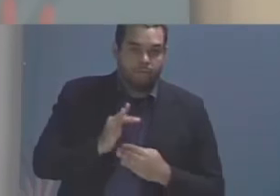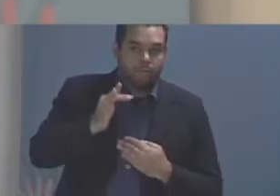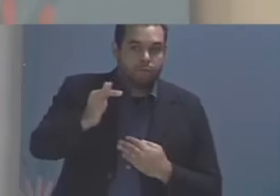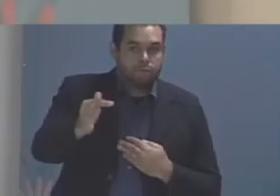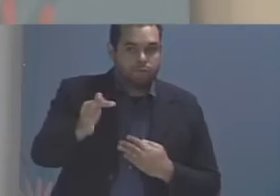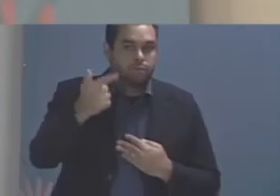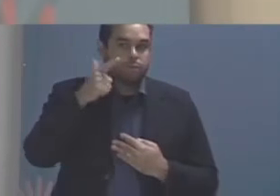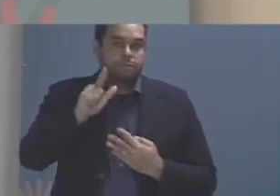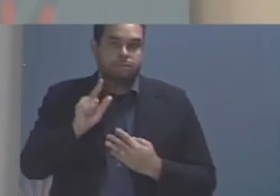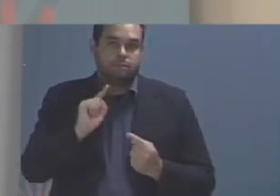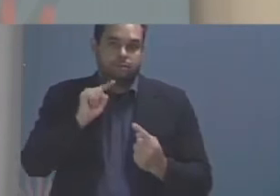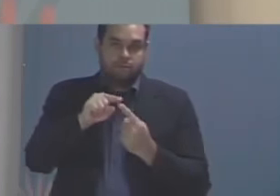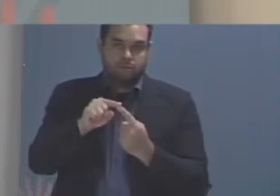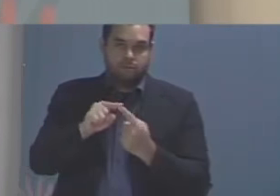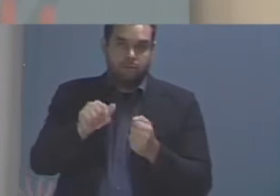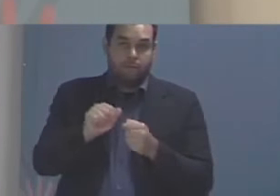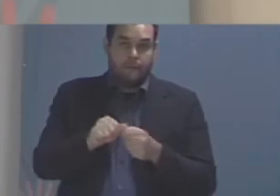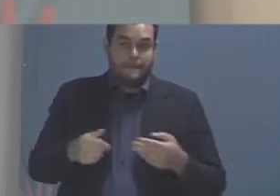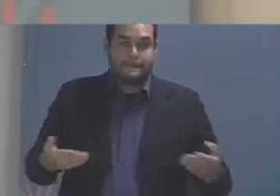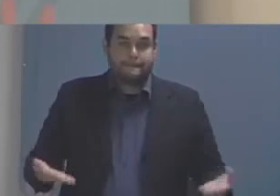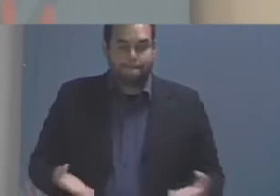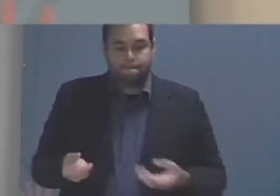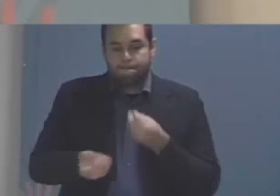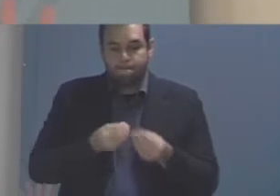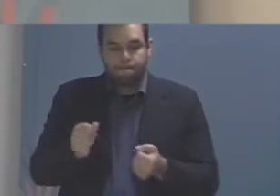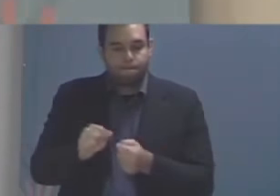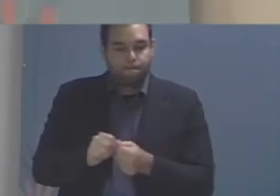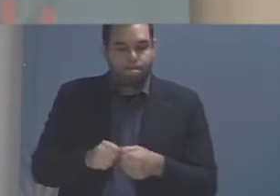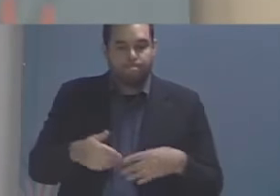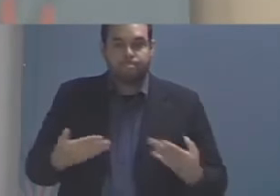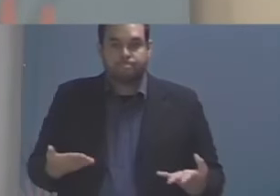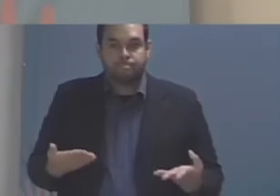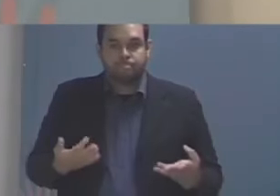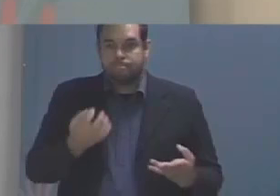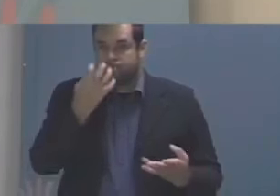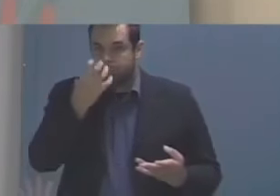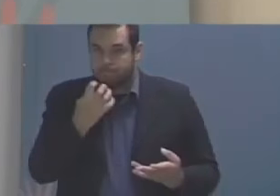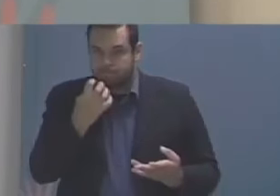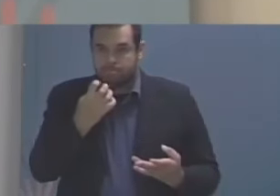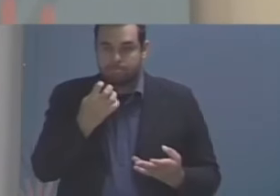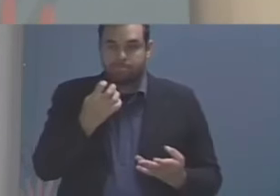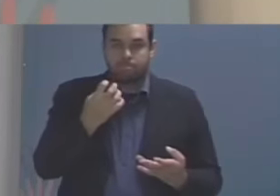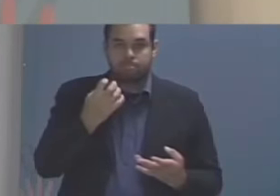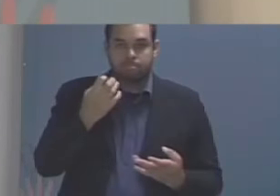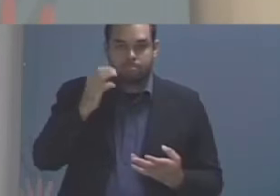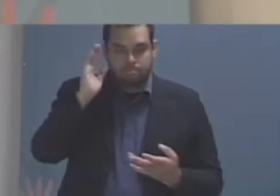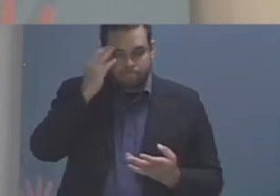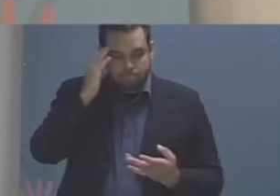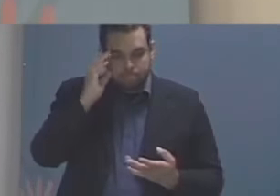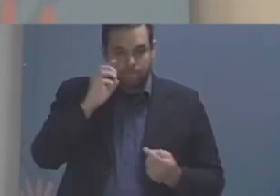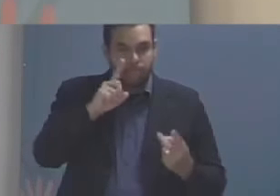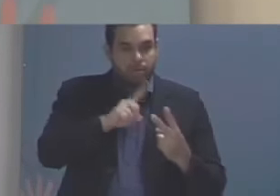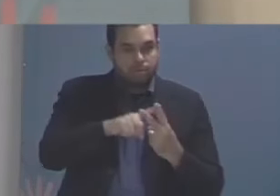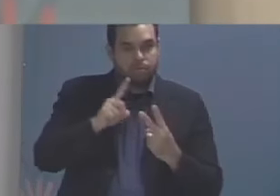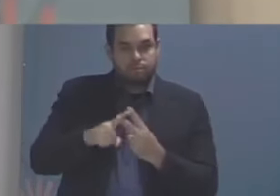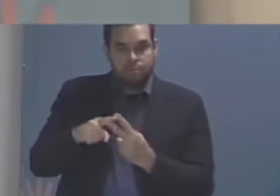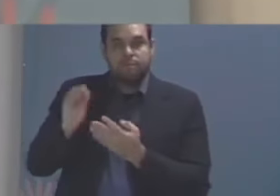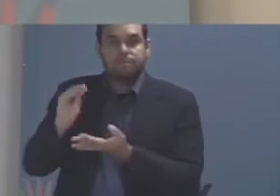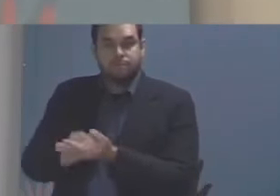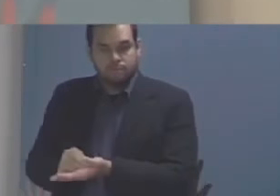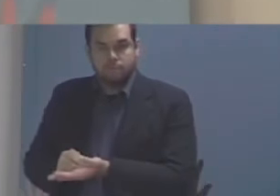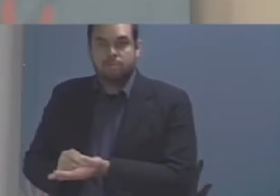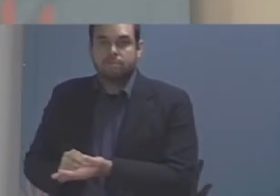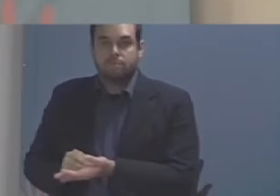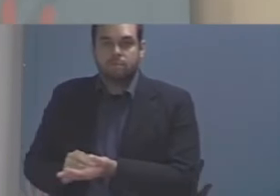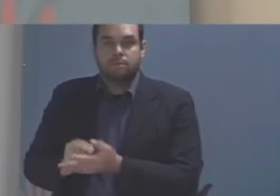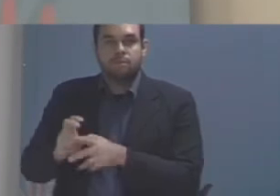utopia. A gente tem que começar a fazer. E como é que a gente começa a fazer? Tratando com seriedade, maturidade, reconhecendo. As duas chapas falharam. Elas